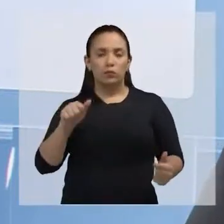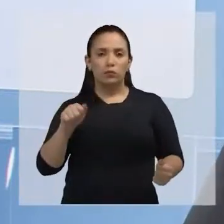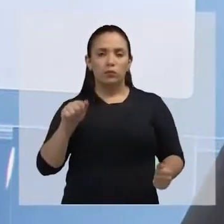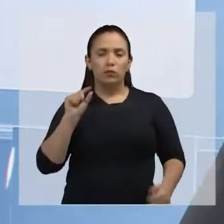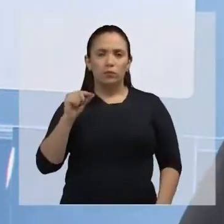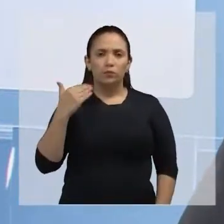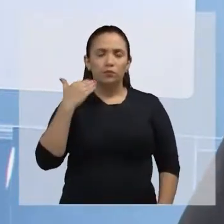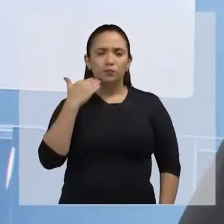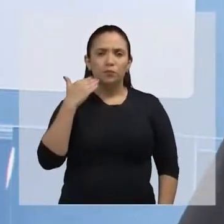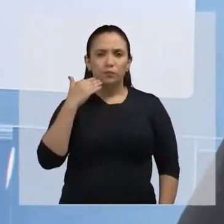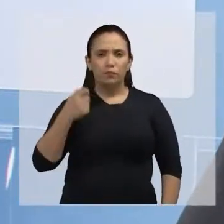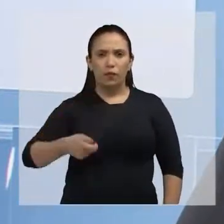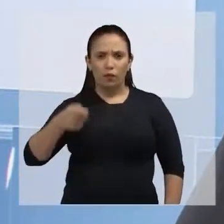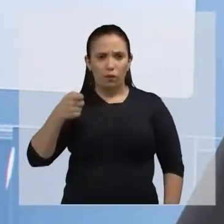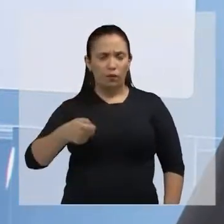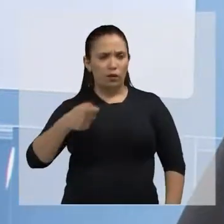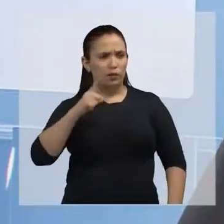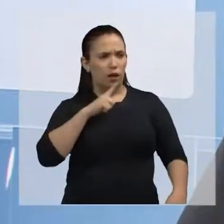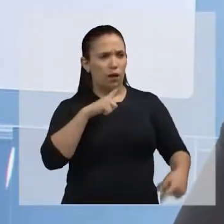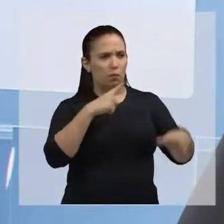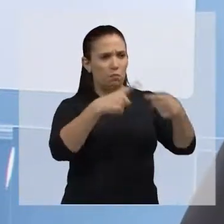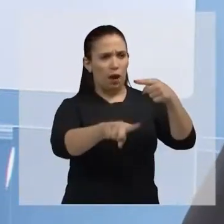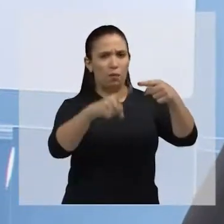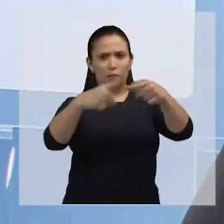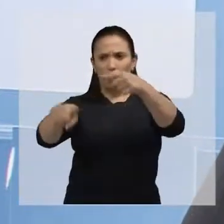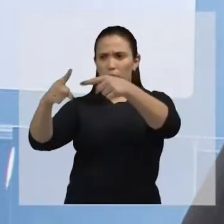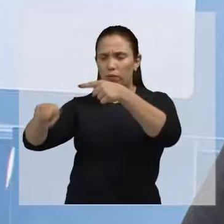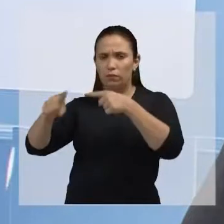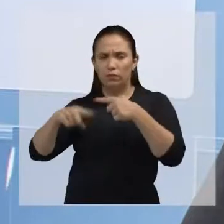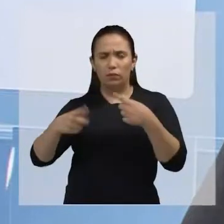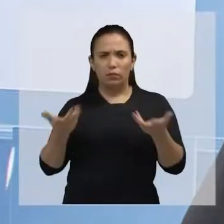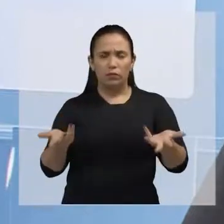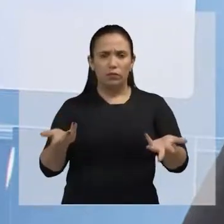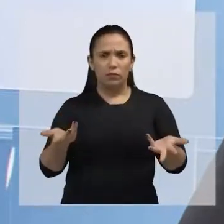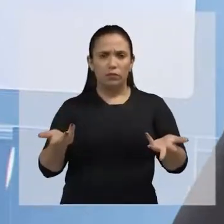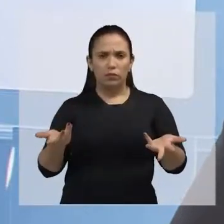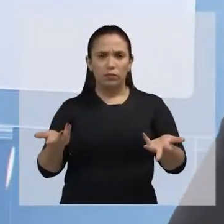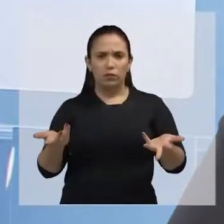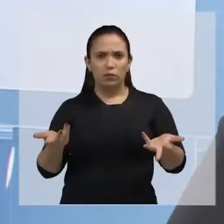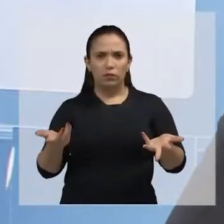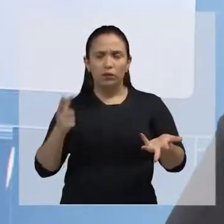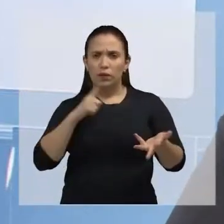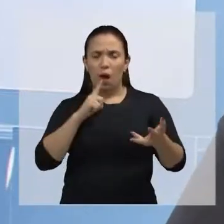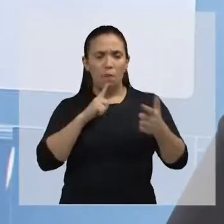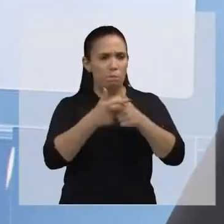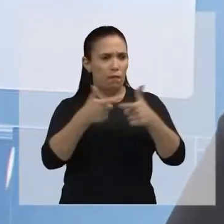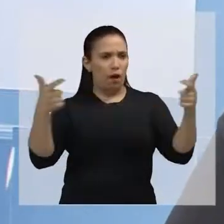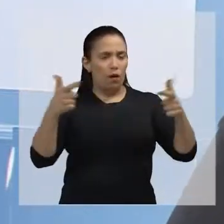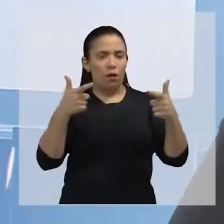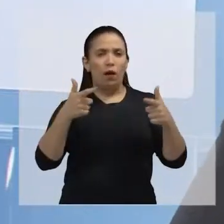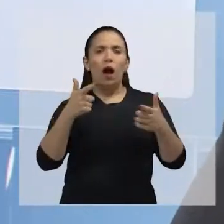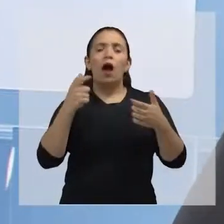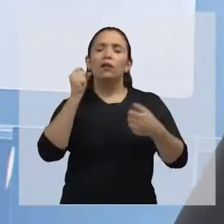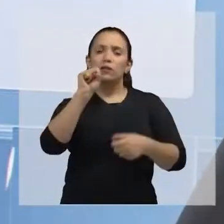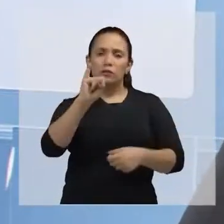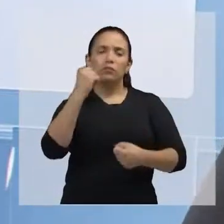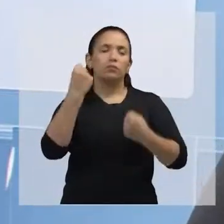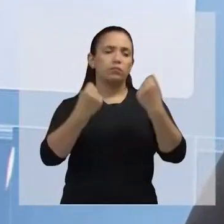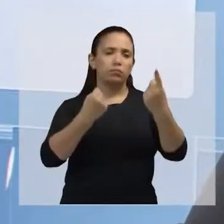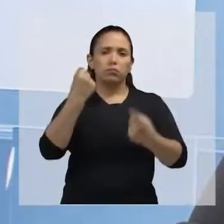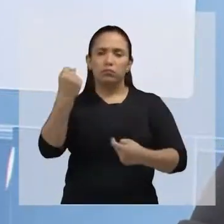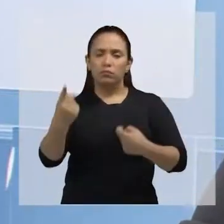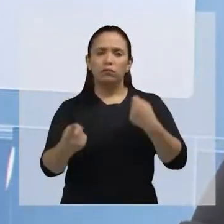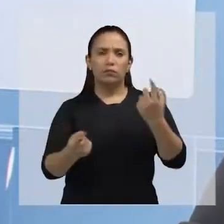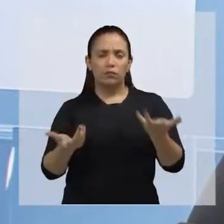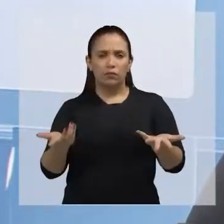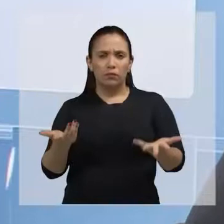o juiz divergir do outro. Mas não é natural essa divergência com a dela no todo. O mesmo juiz, sabe